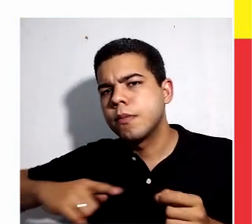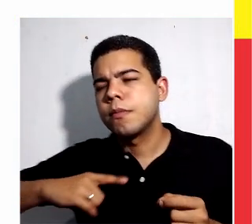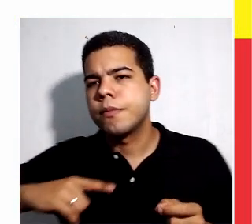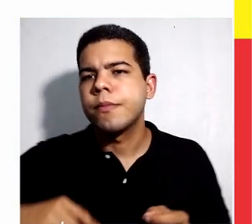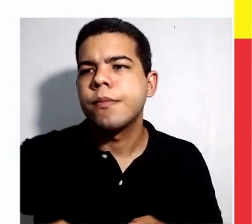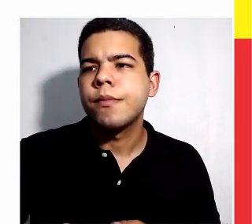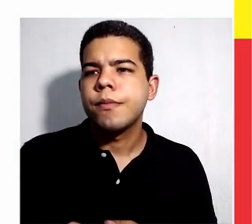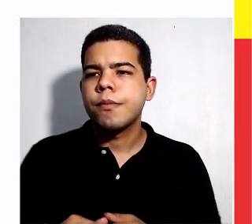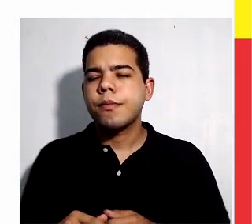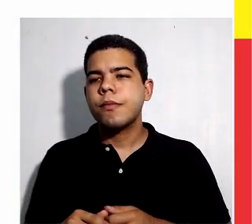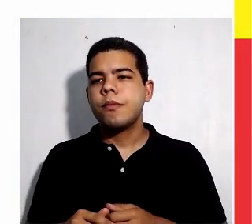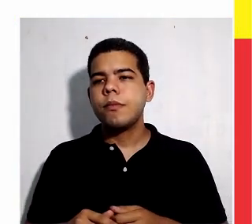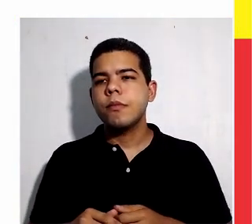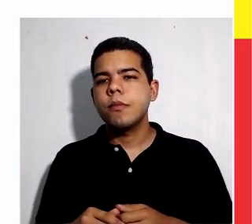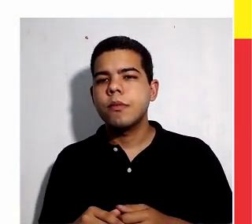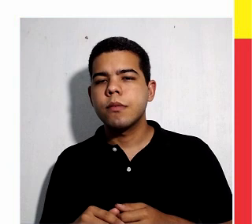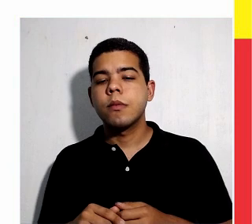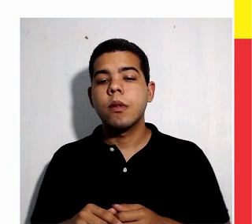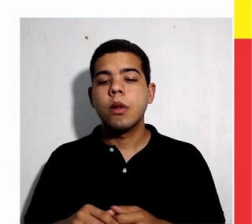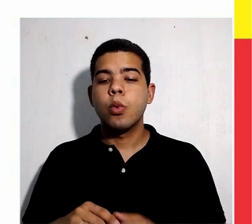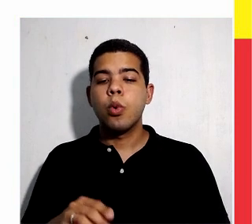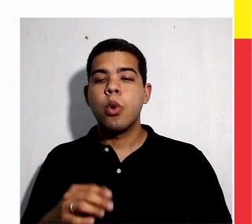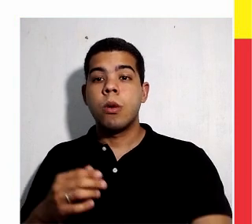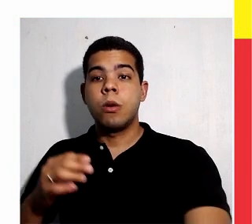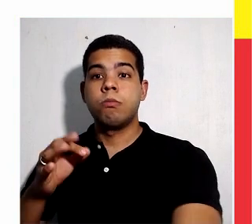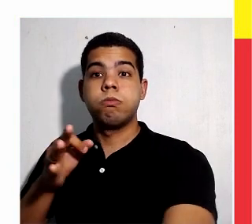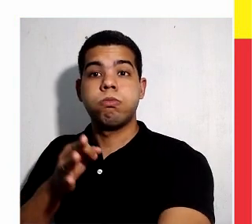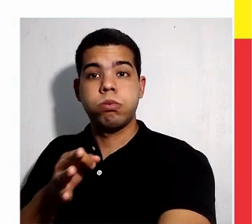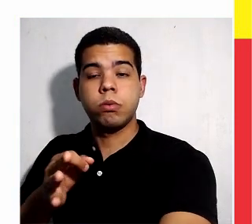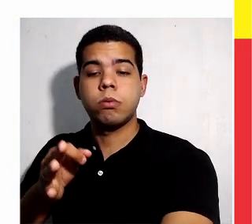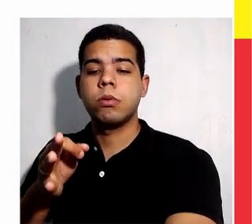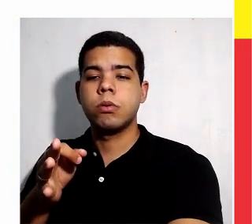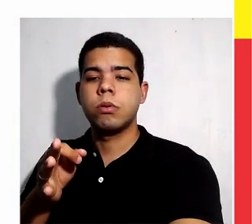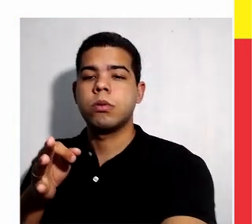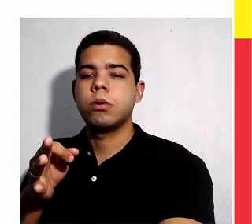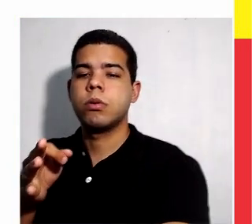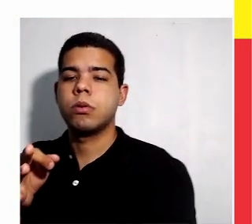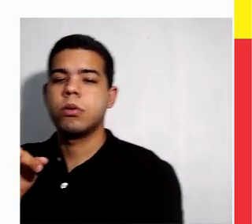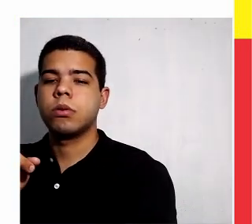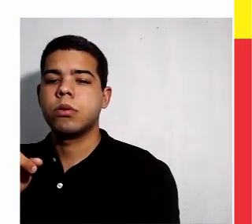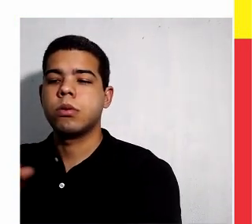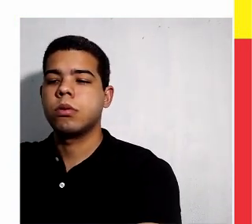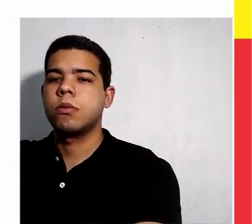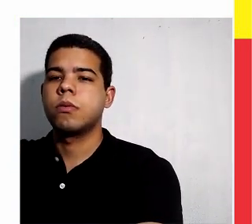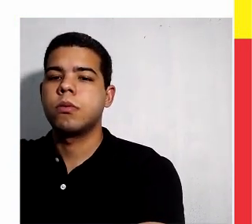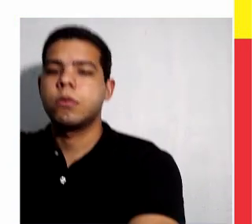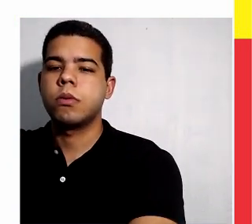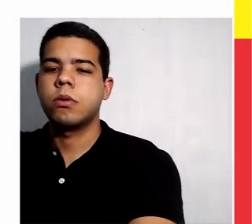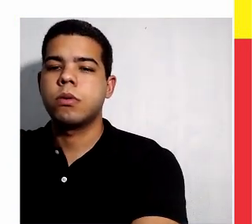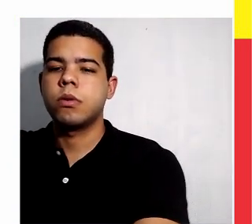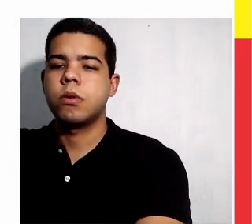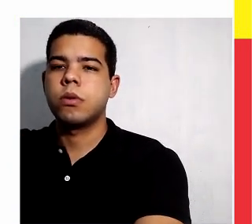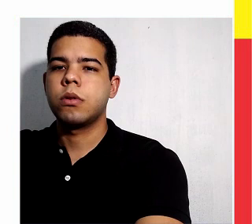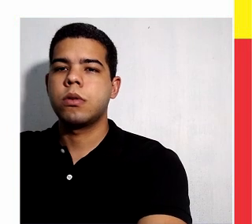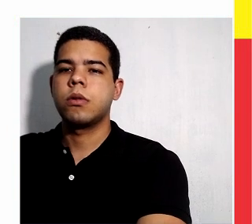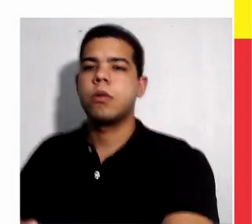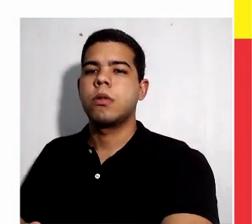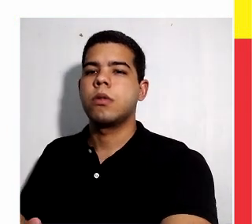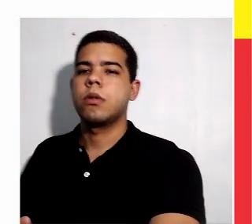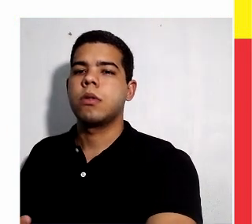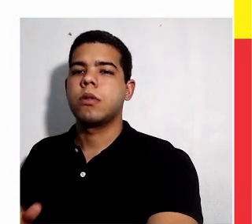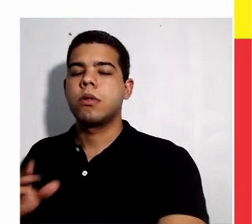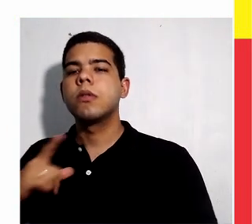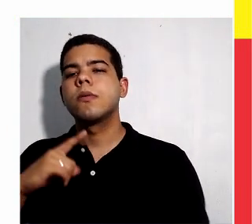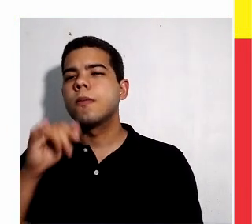de um ponto a outro. Então, por isso que eu falo comprimento da base e comprimento da largura. Vamos observar aqui esse